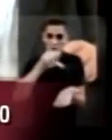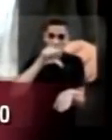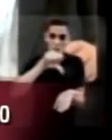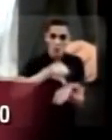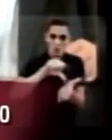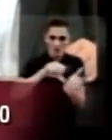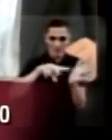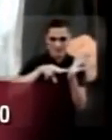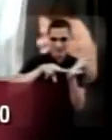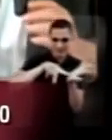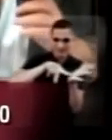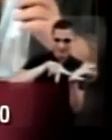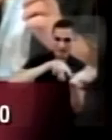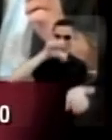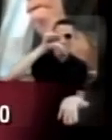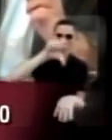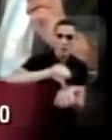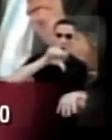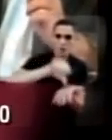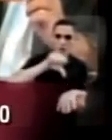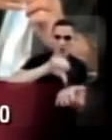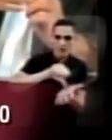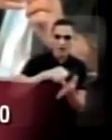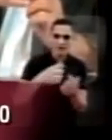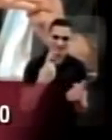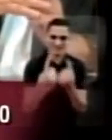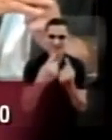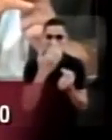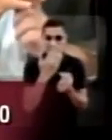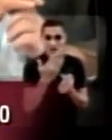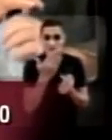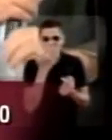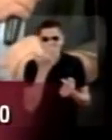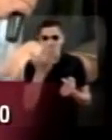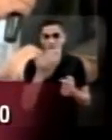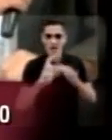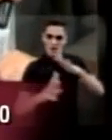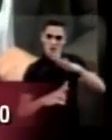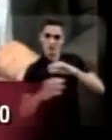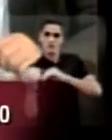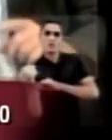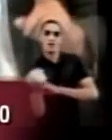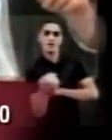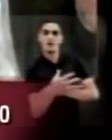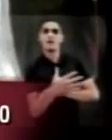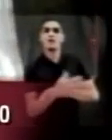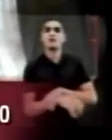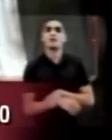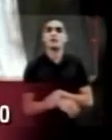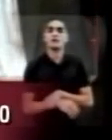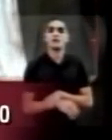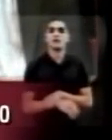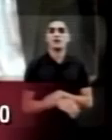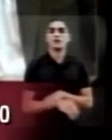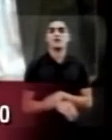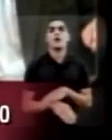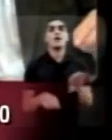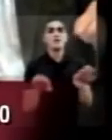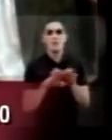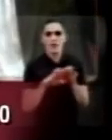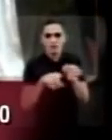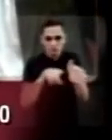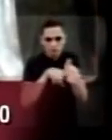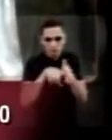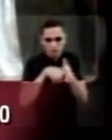Central, que fica ali na Filadélfia, tá certo? E também o Laboratório de